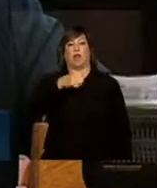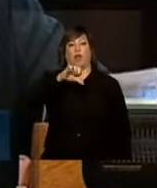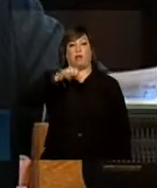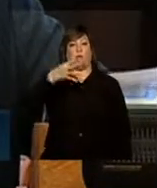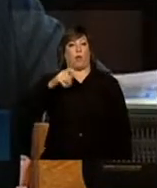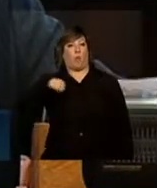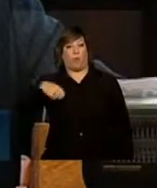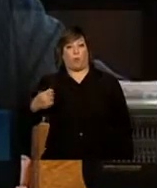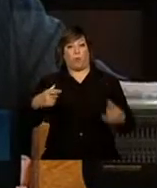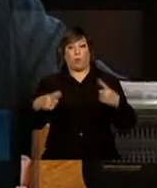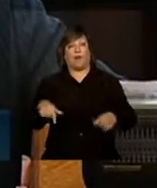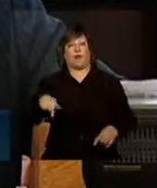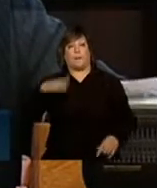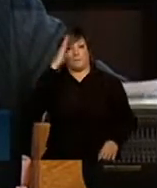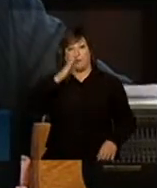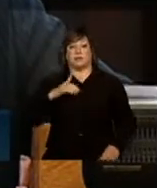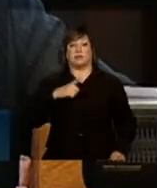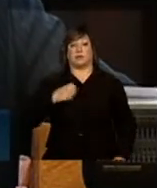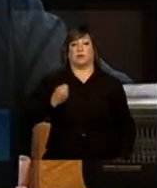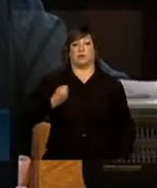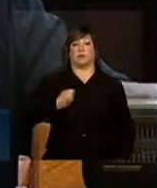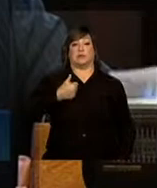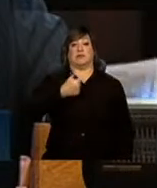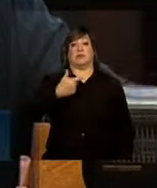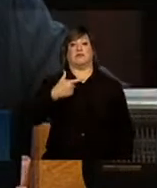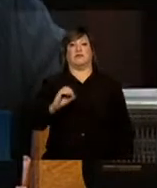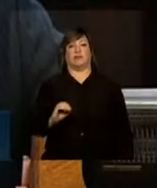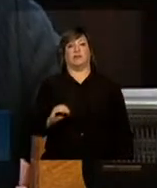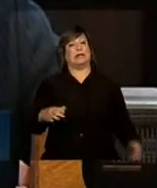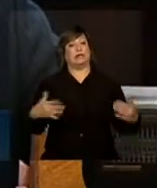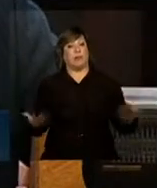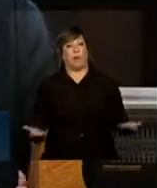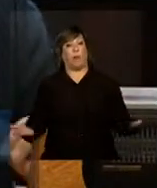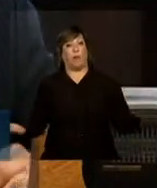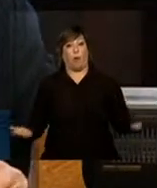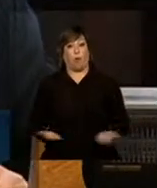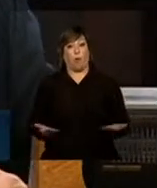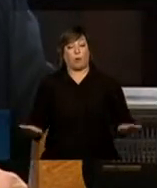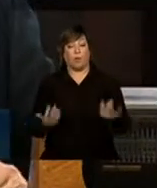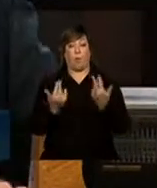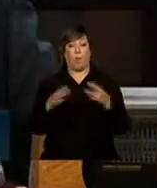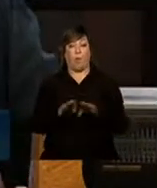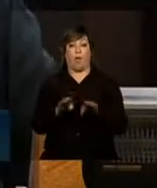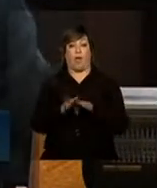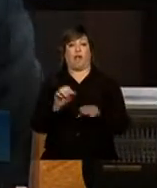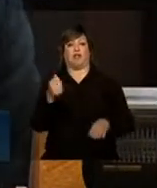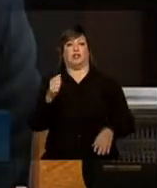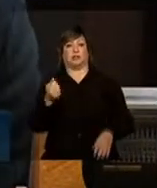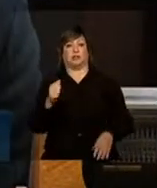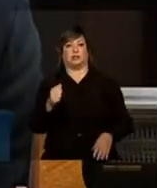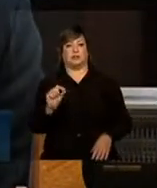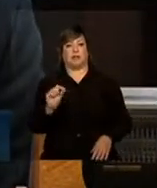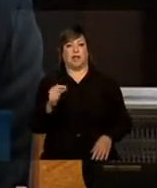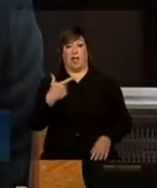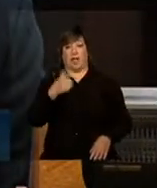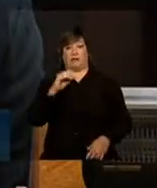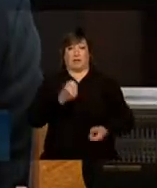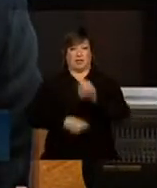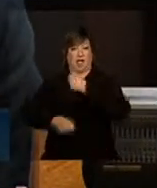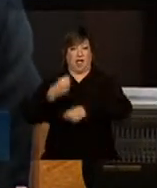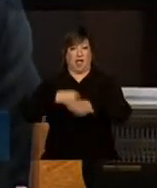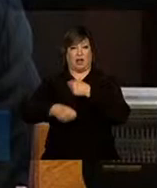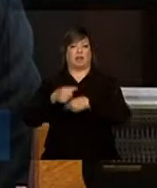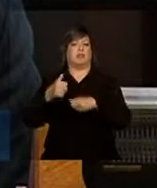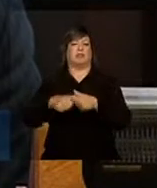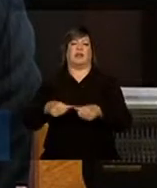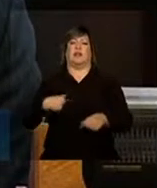o Brasil está no número 120. Hoje nós estamos na mesma posição que a Argentina. Há 20 anos atrás, nós estávamos muito atrás